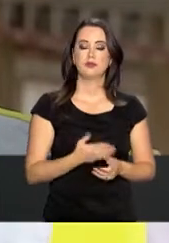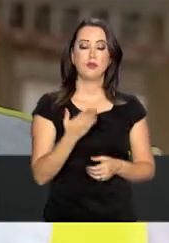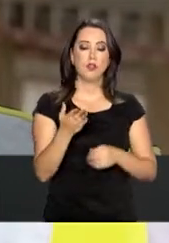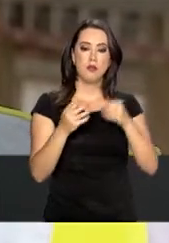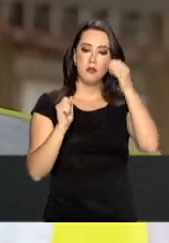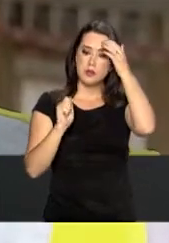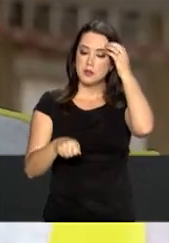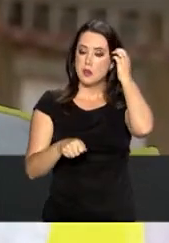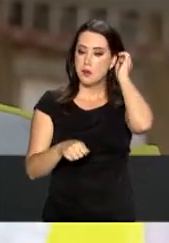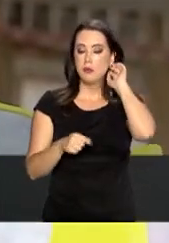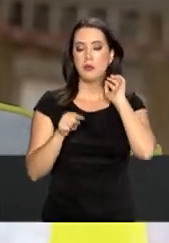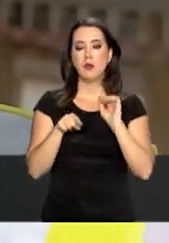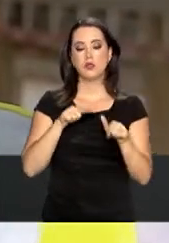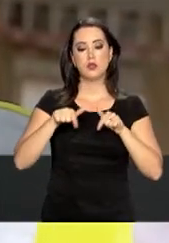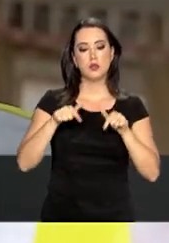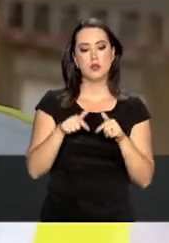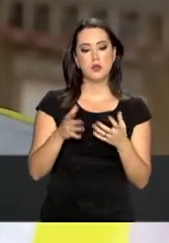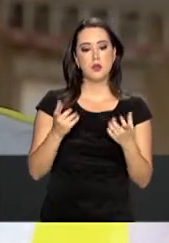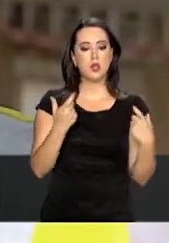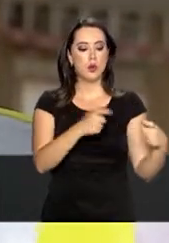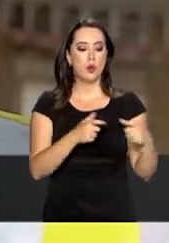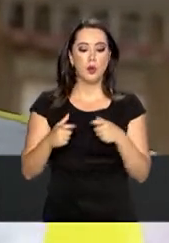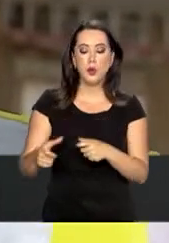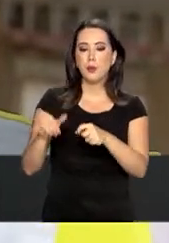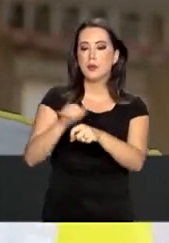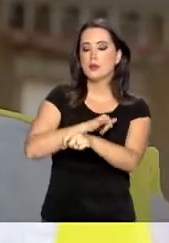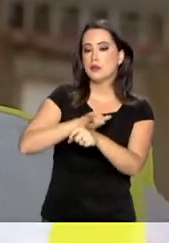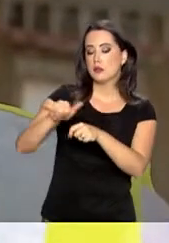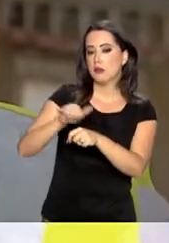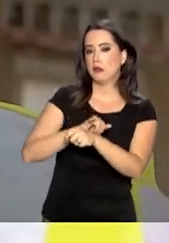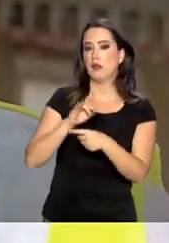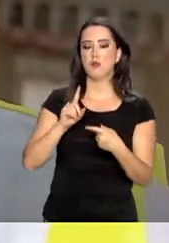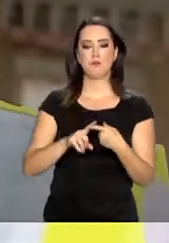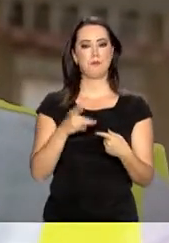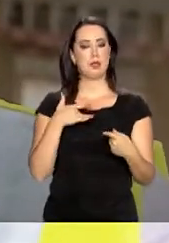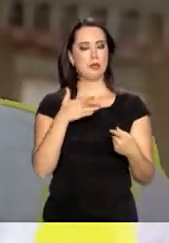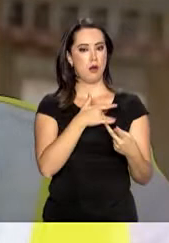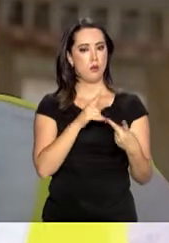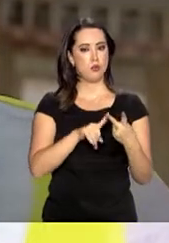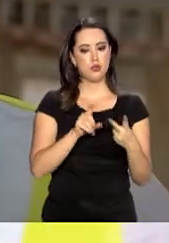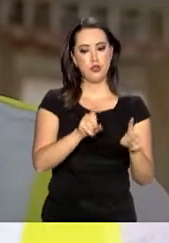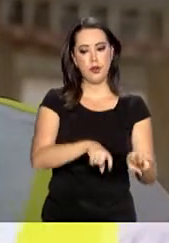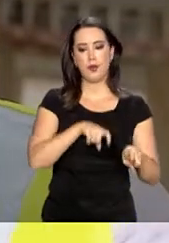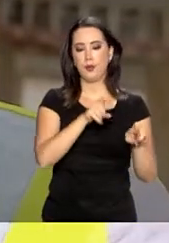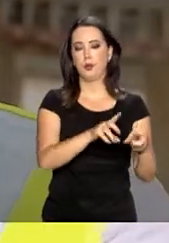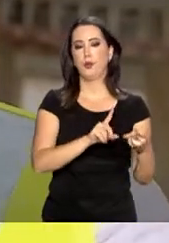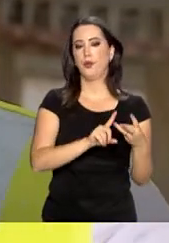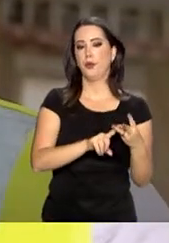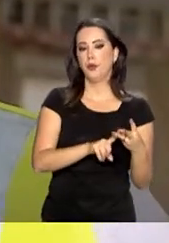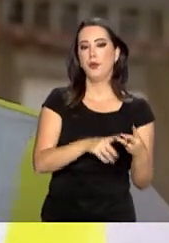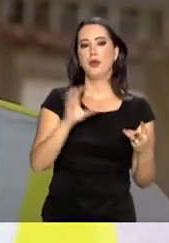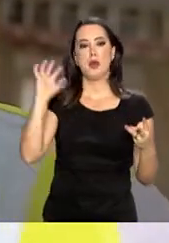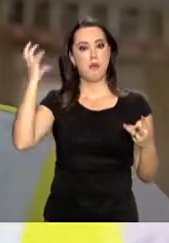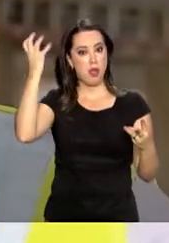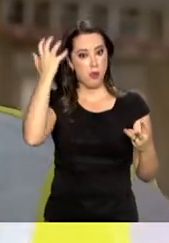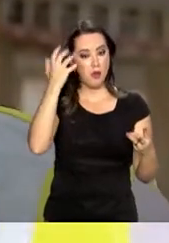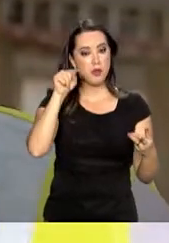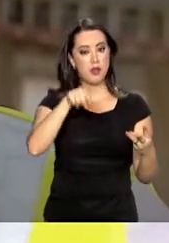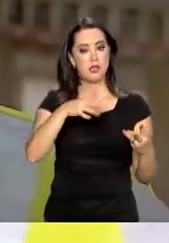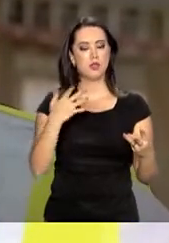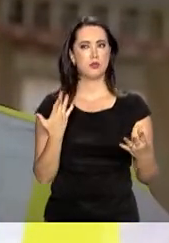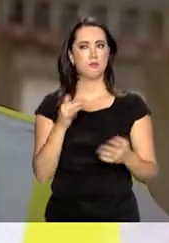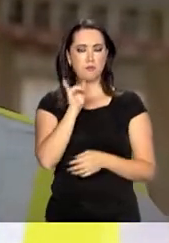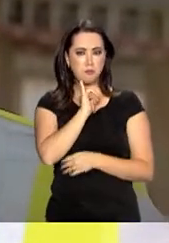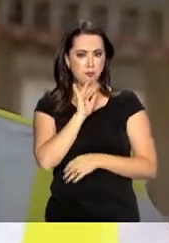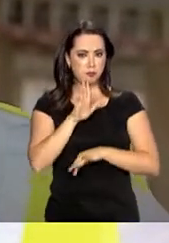eu chamo, áreas estratégicas para o país. Nas áreas de saúde, nas áreas de agricultura, na área de meio ambiente. Doenças, por